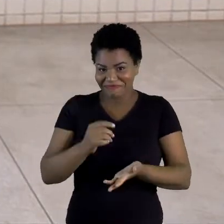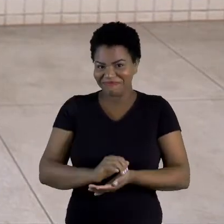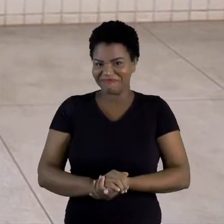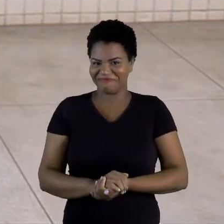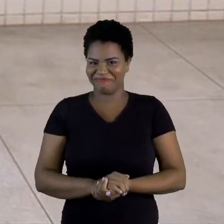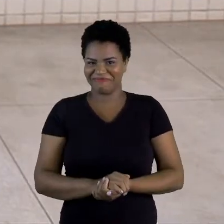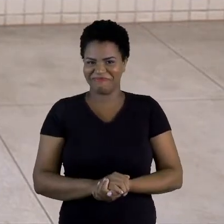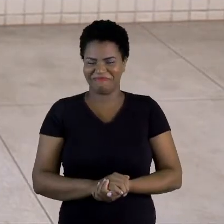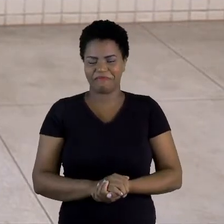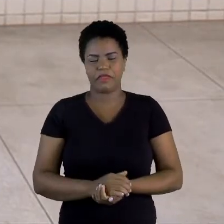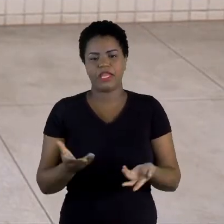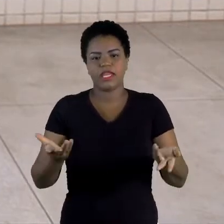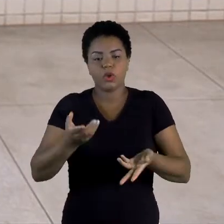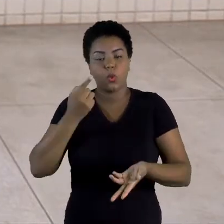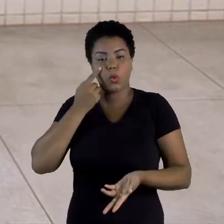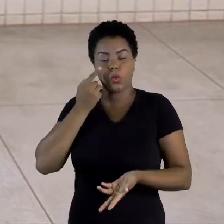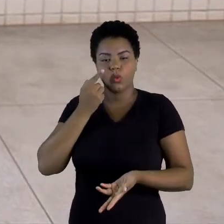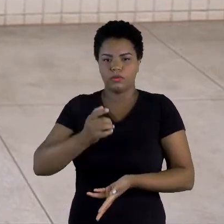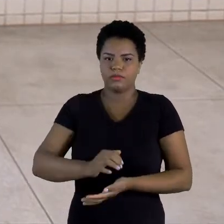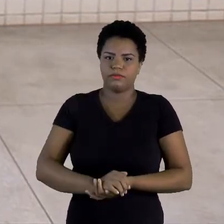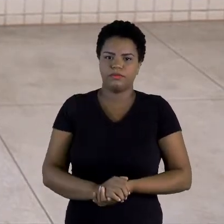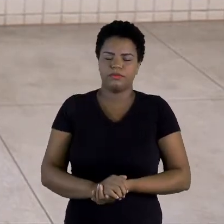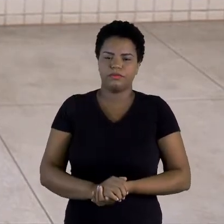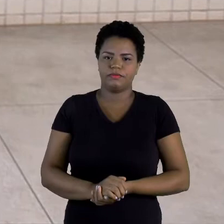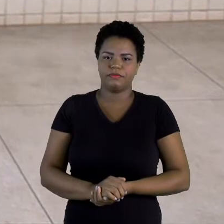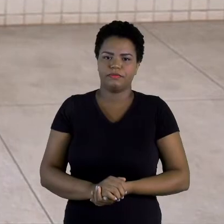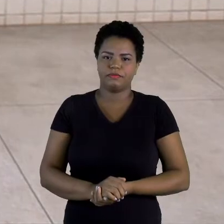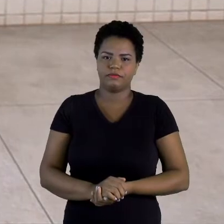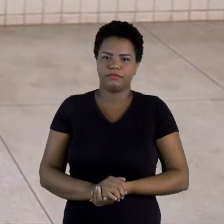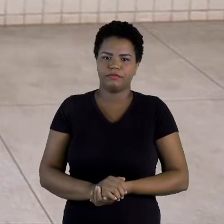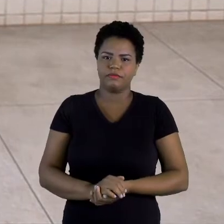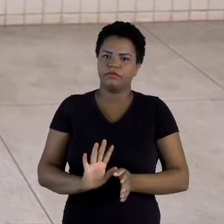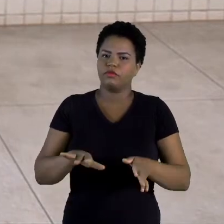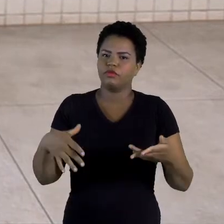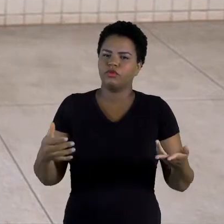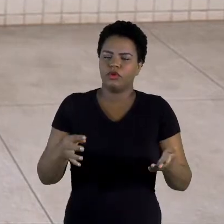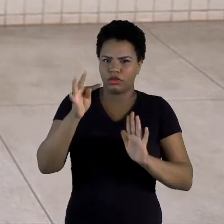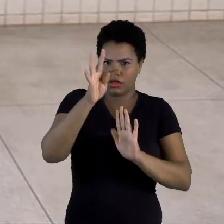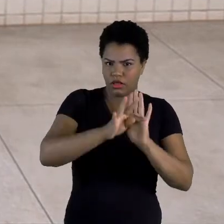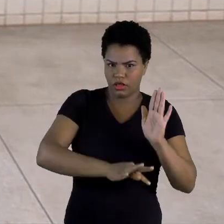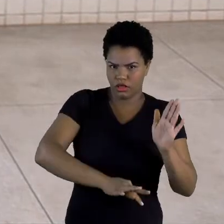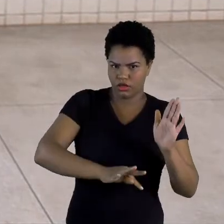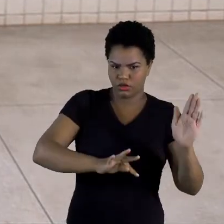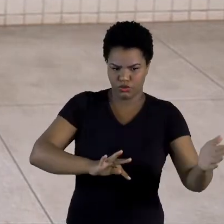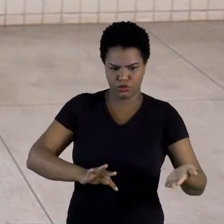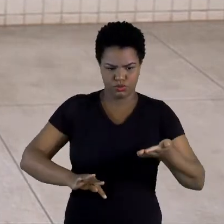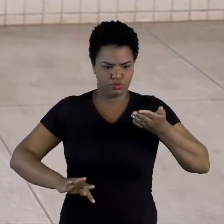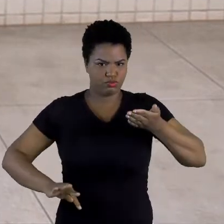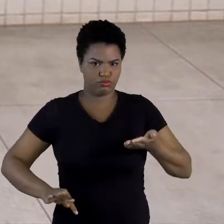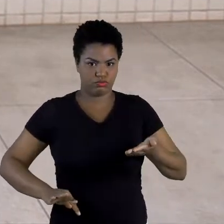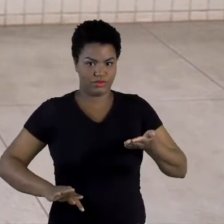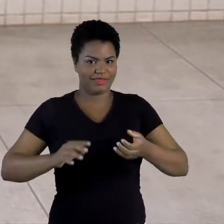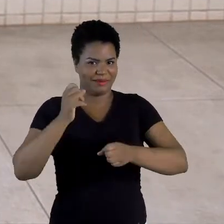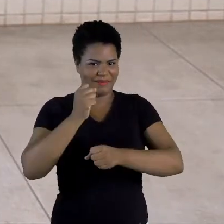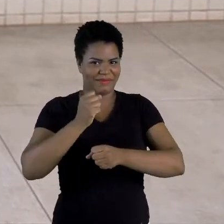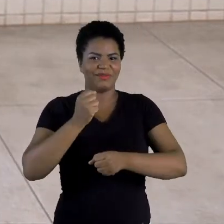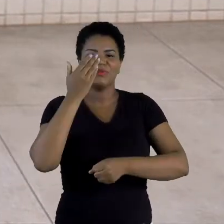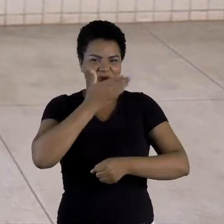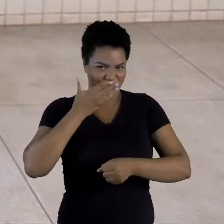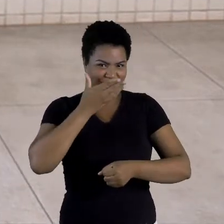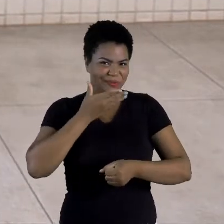gente. Quando a gente pega um texto, e esse texto da batata, do